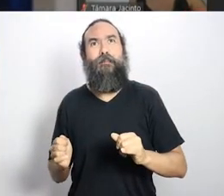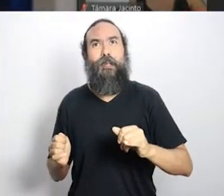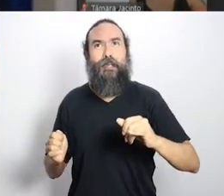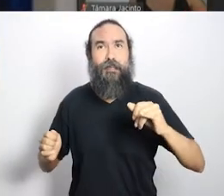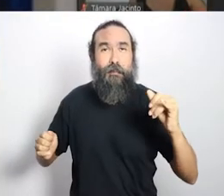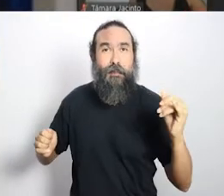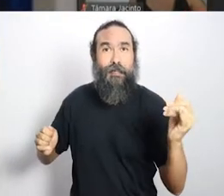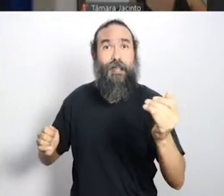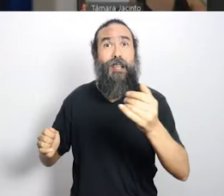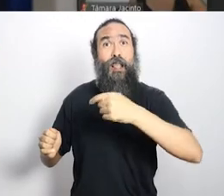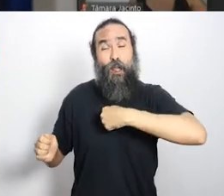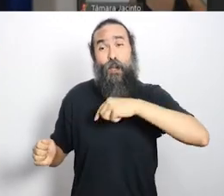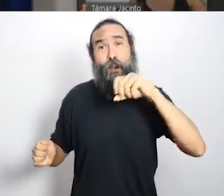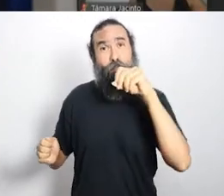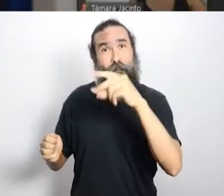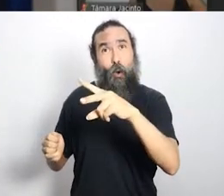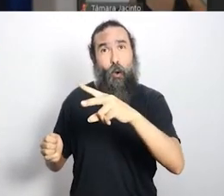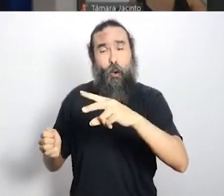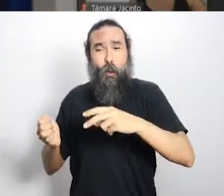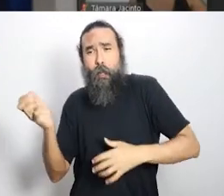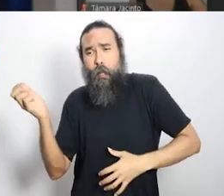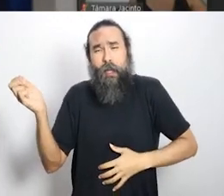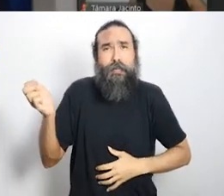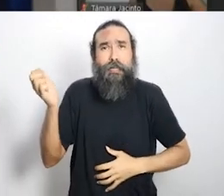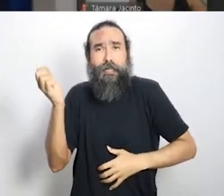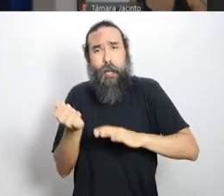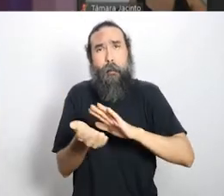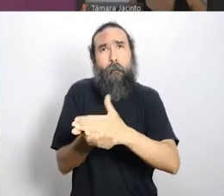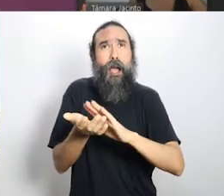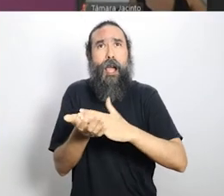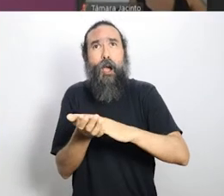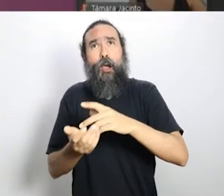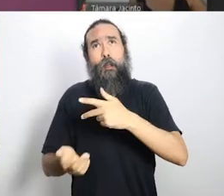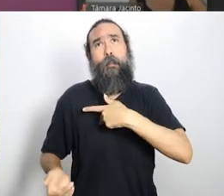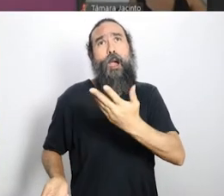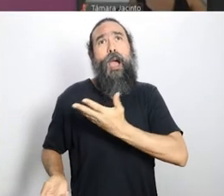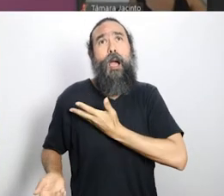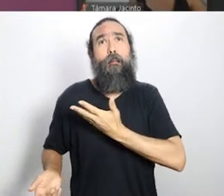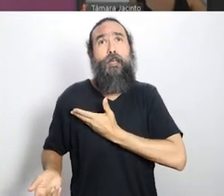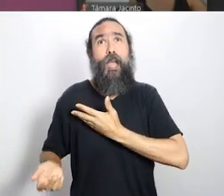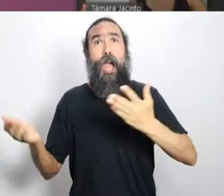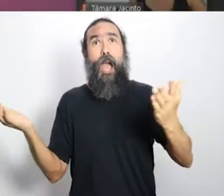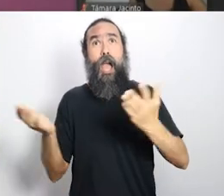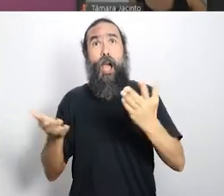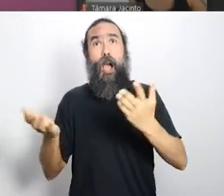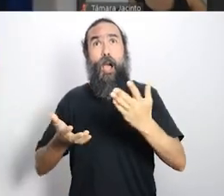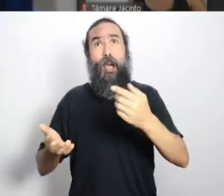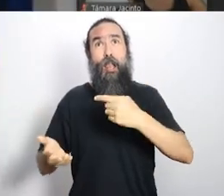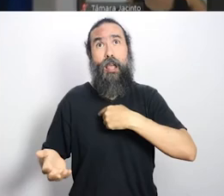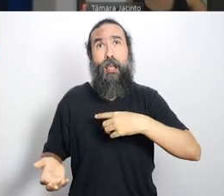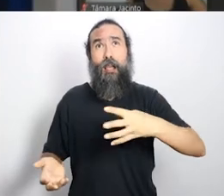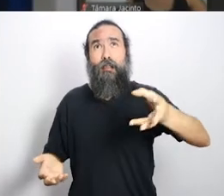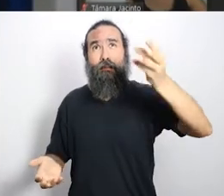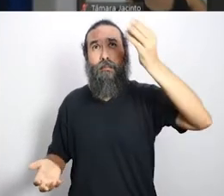quilarino meu. Agora você peguei o tinto, quilarino meu.